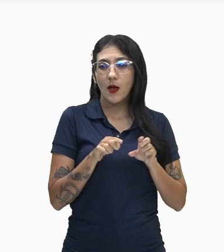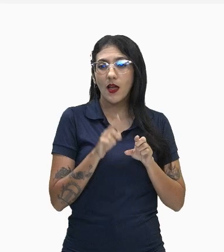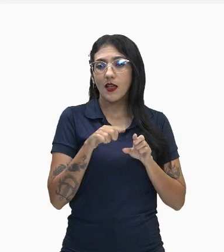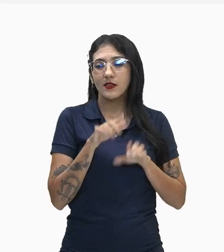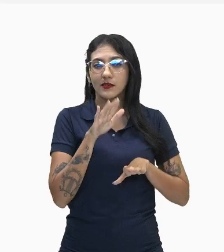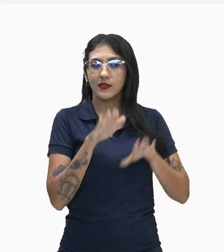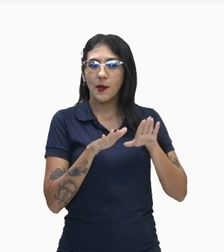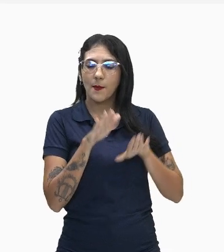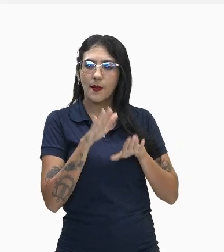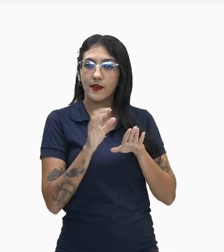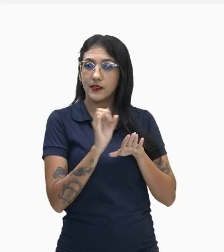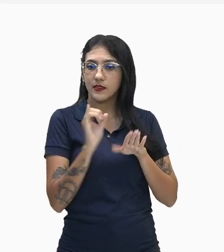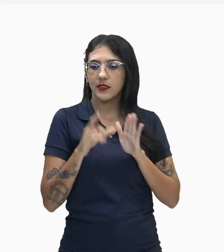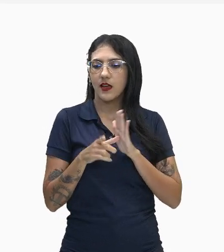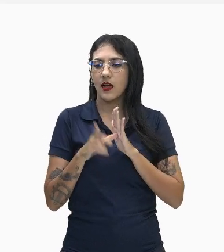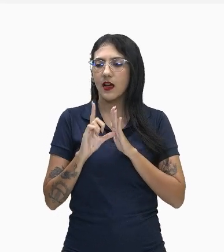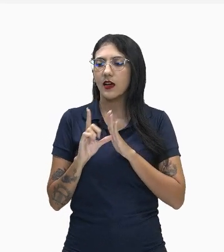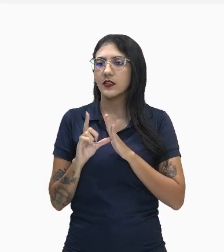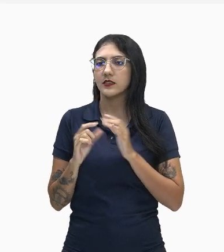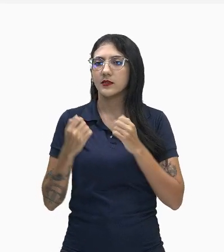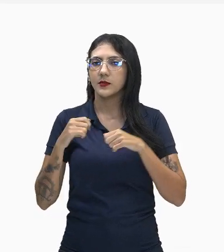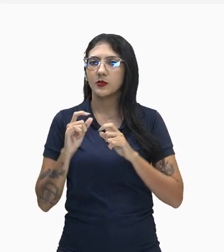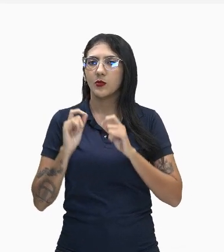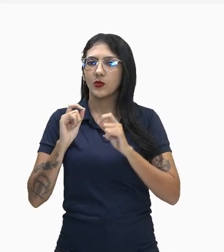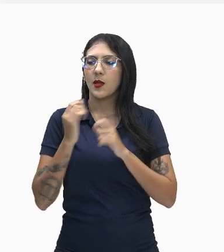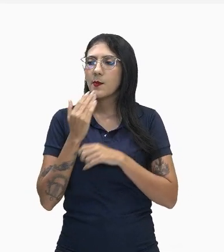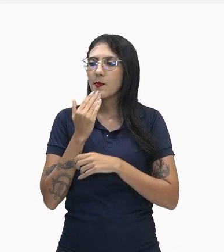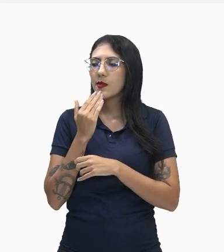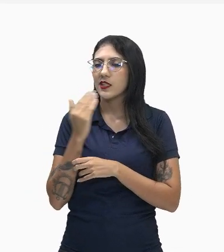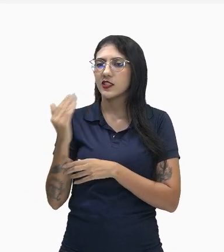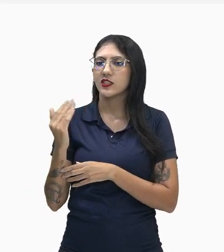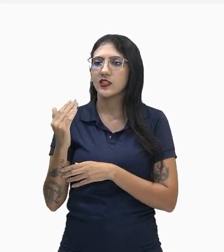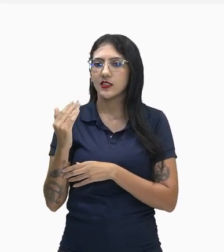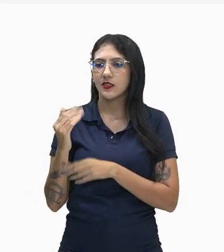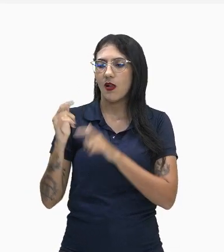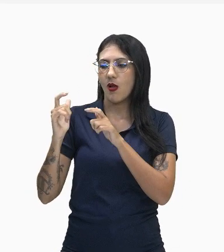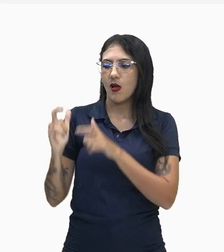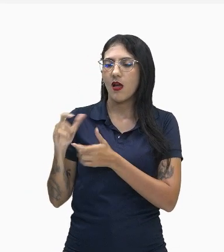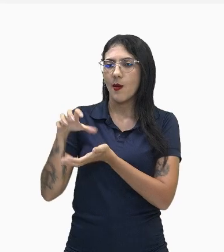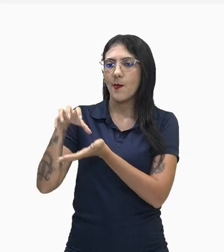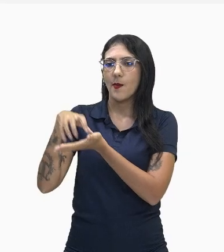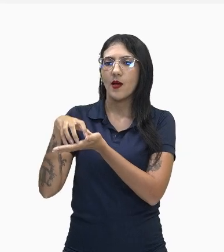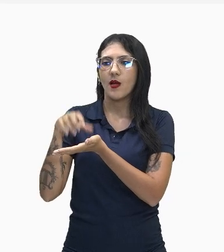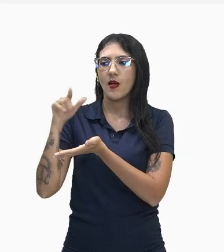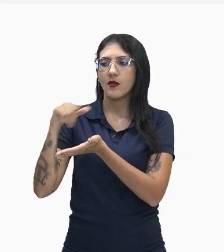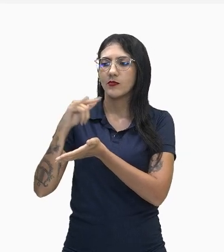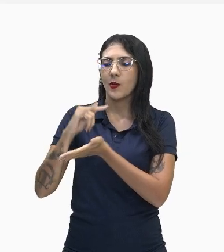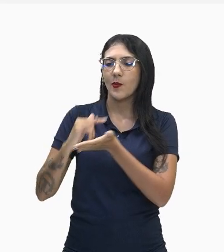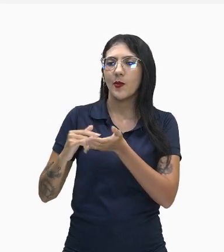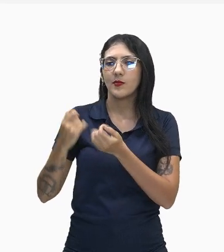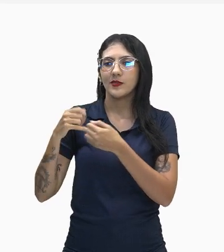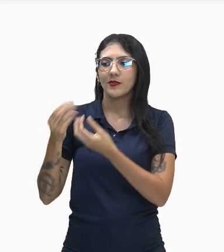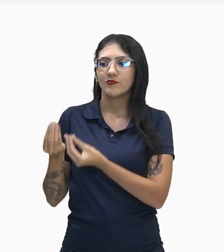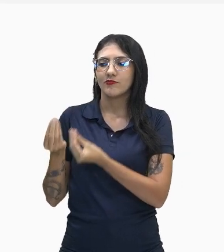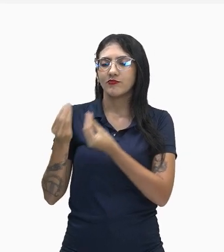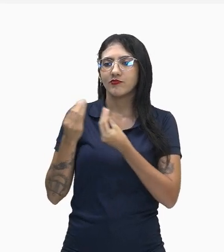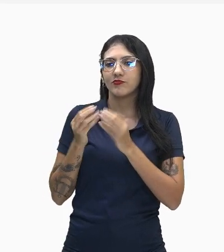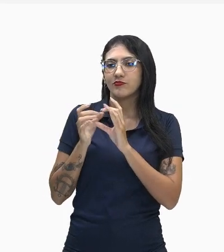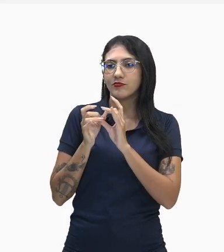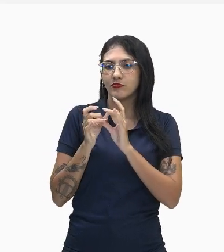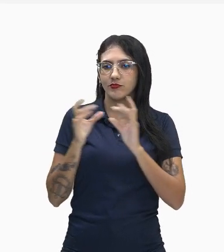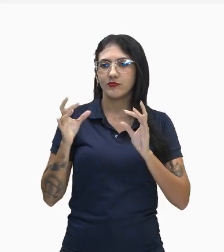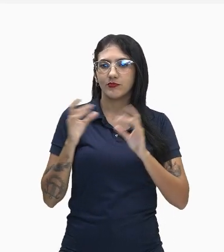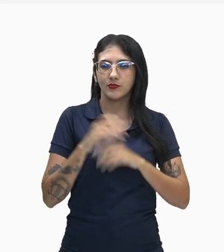de autorização prévia por parte do órgão que promove ali a gestão dessas